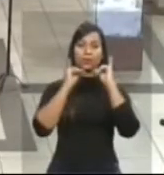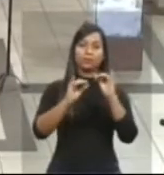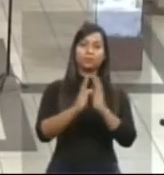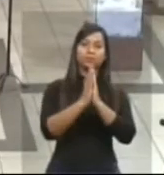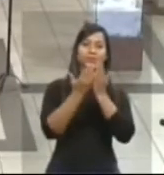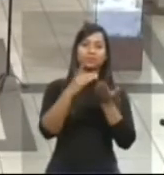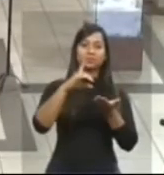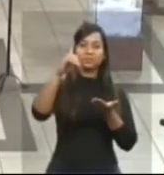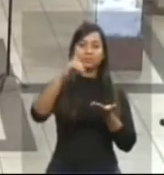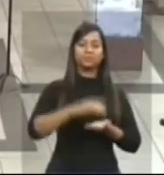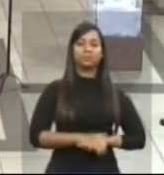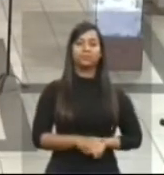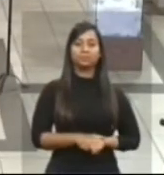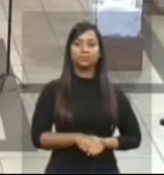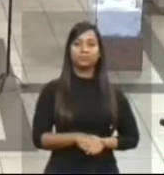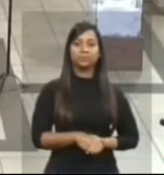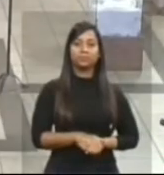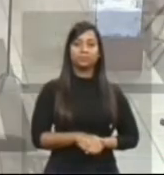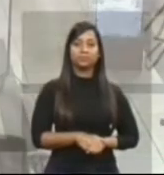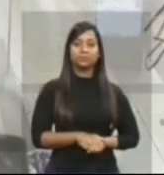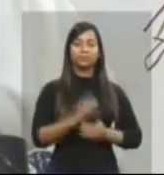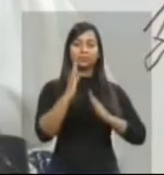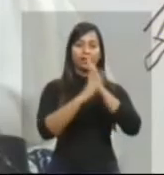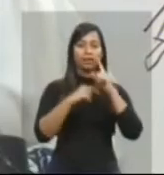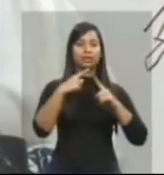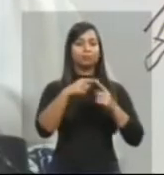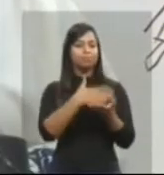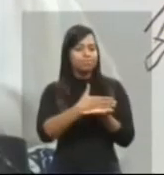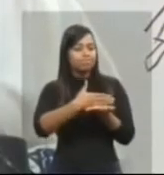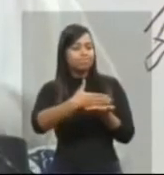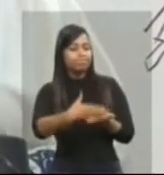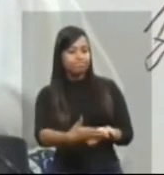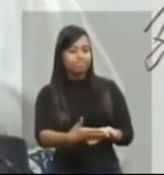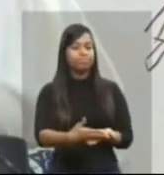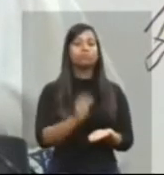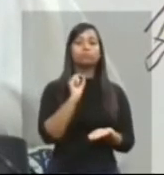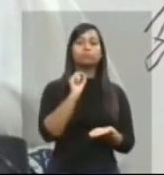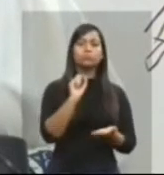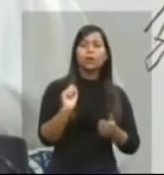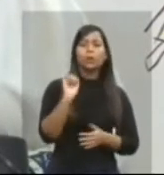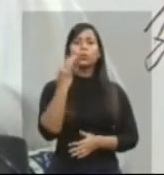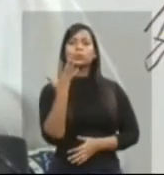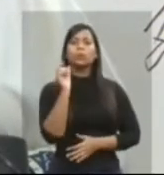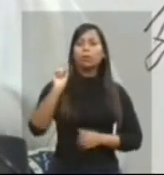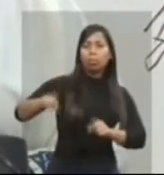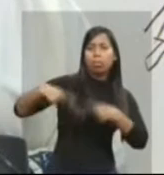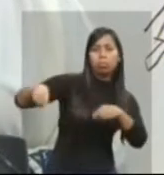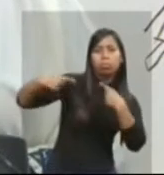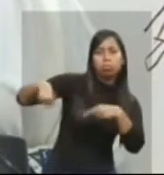da palavra de Deus. A Igreja primitiva foi vítima de